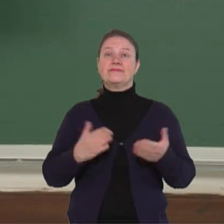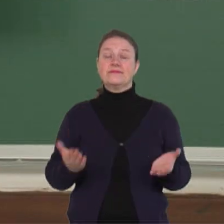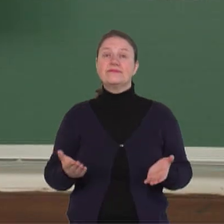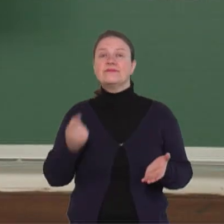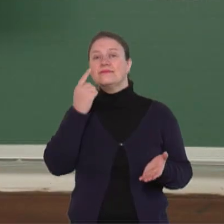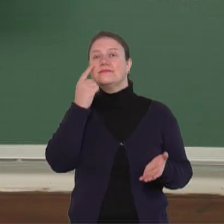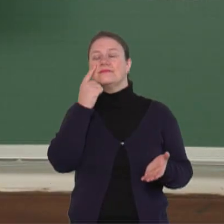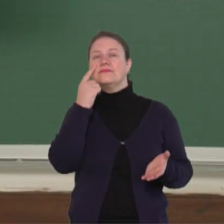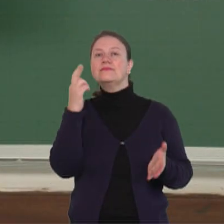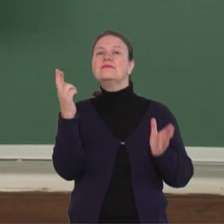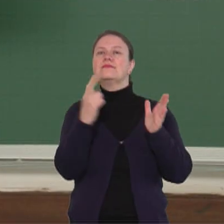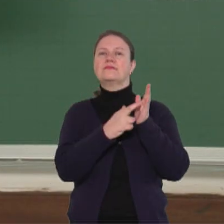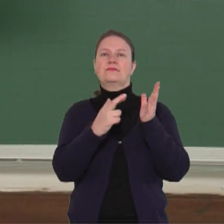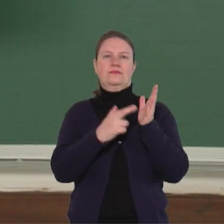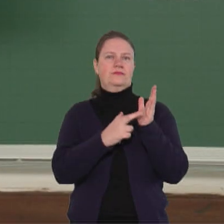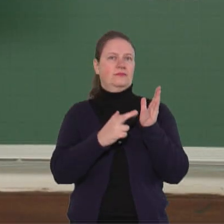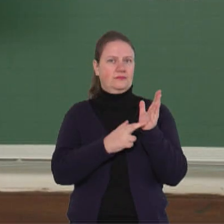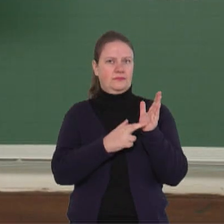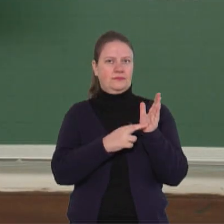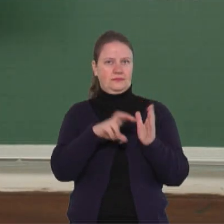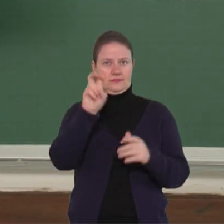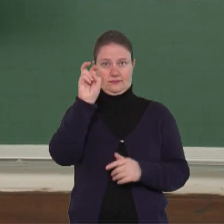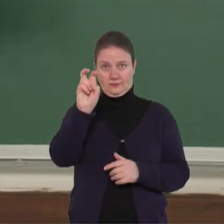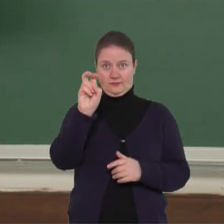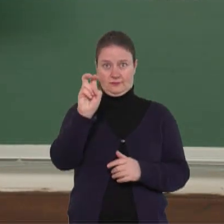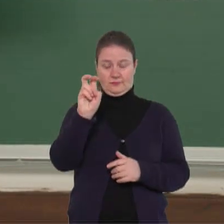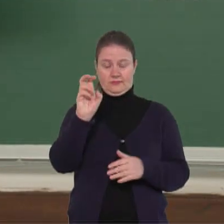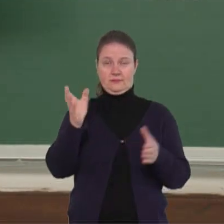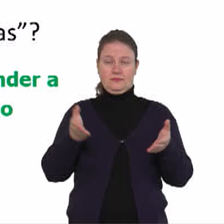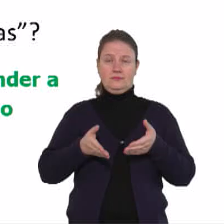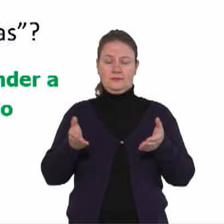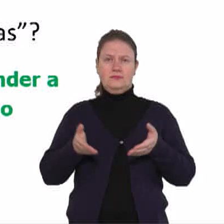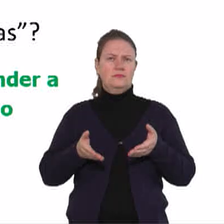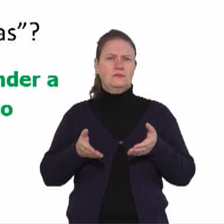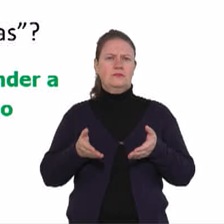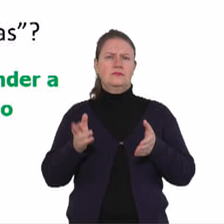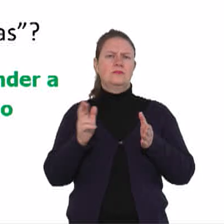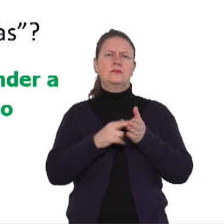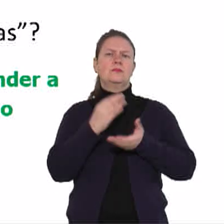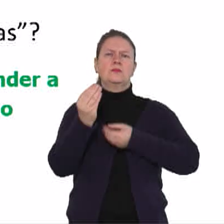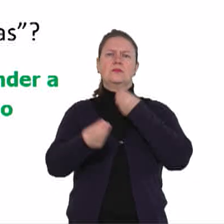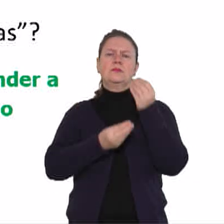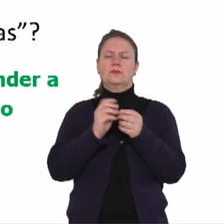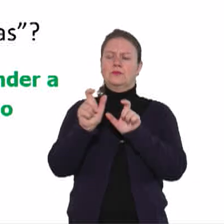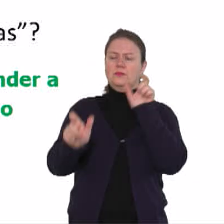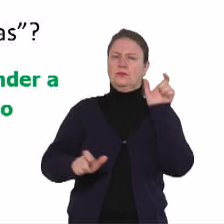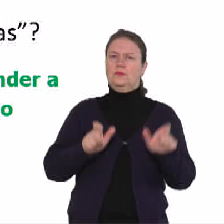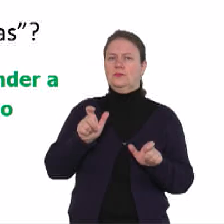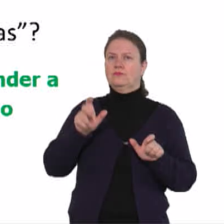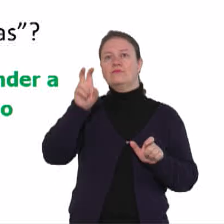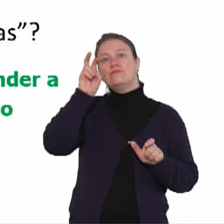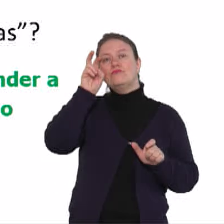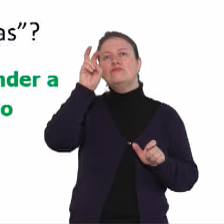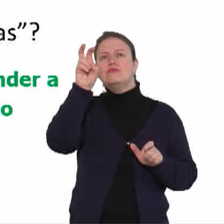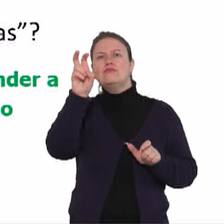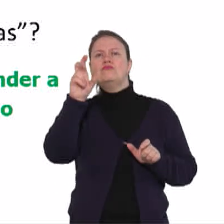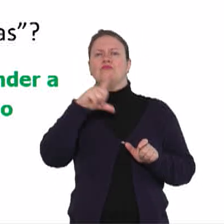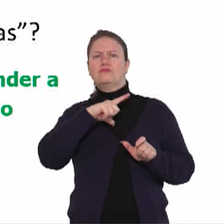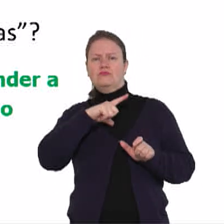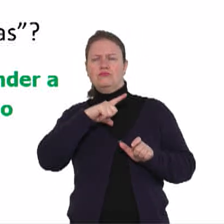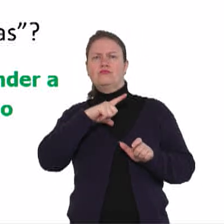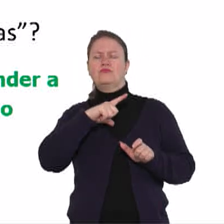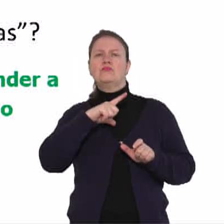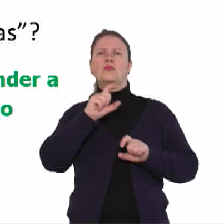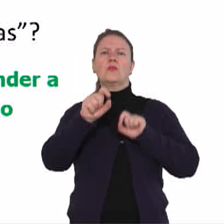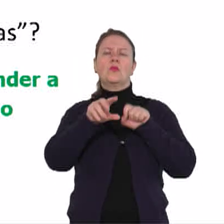Então vamos à nossa solução da questão 5. Agora responda, como as pessoas razoavelmente instruídas reconhecem o retrato de Napoleão